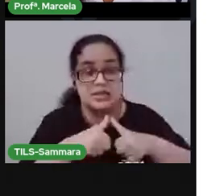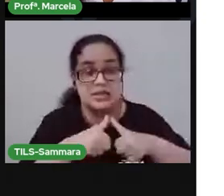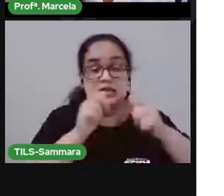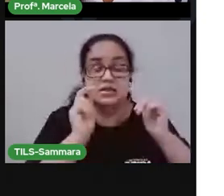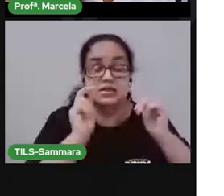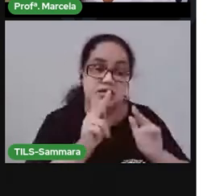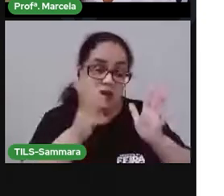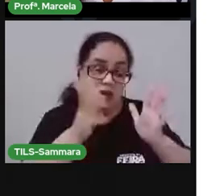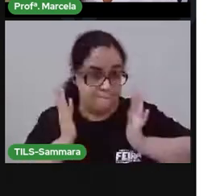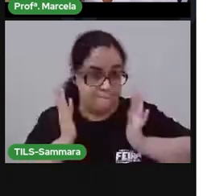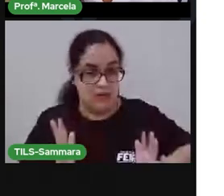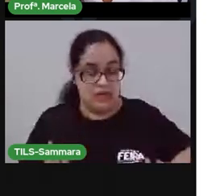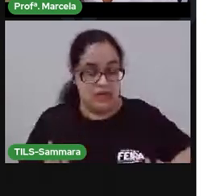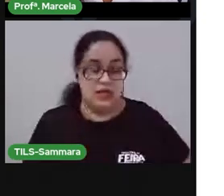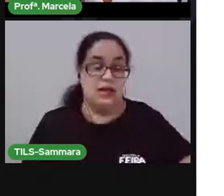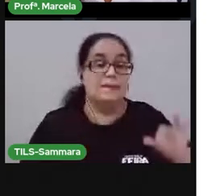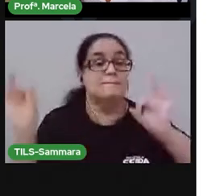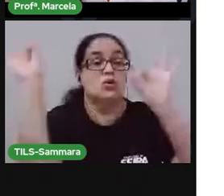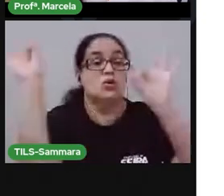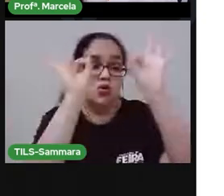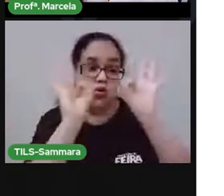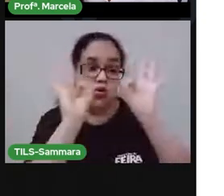organizado. Valorizar.